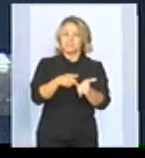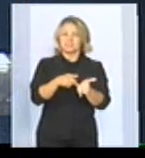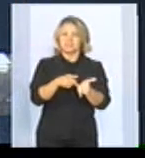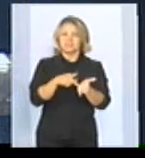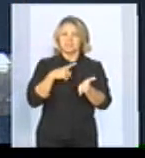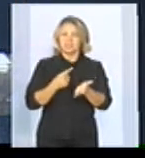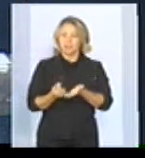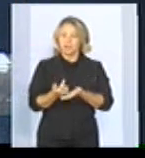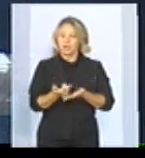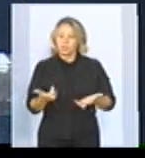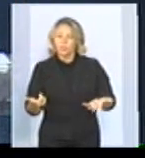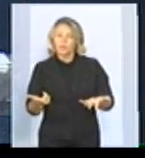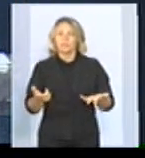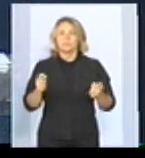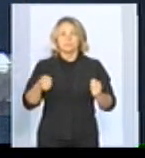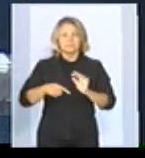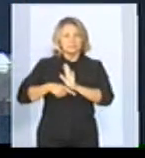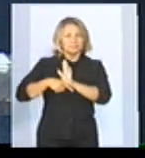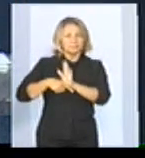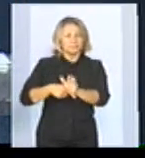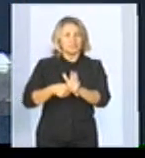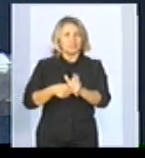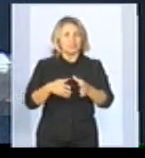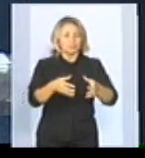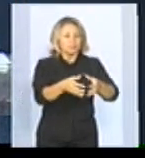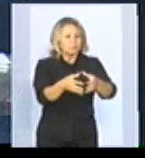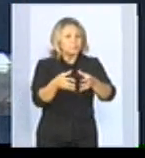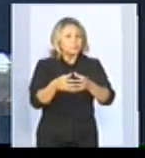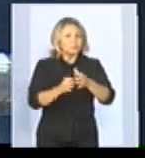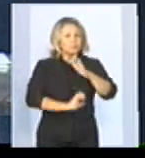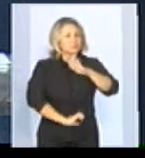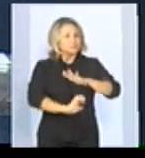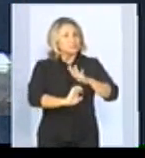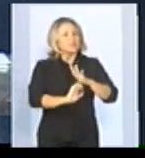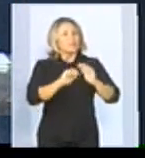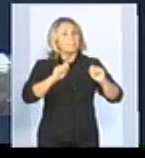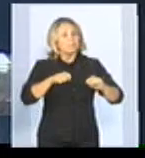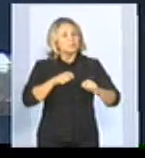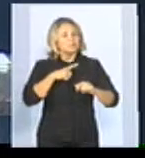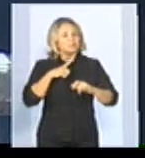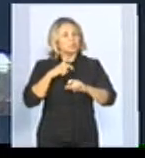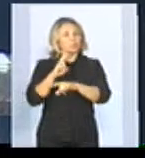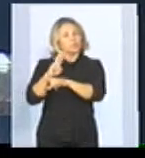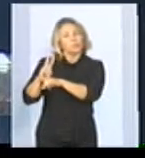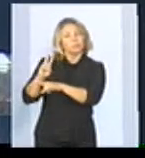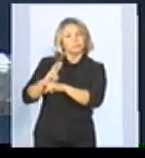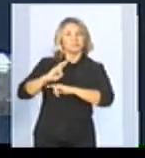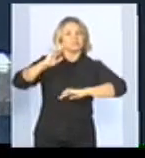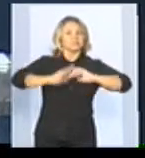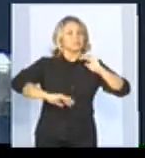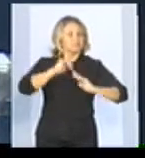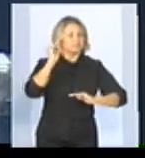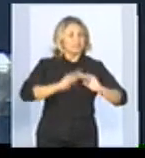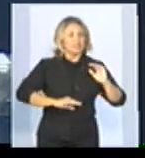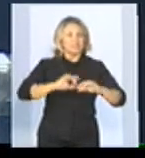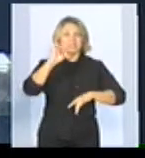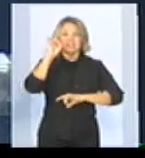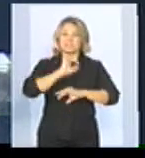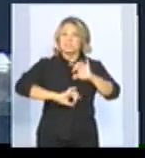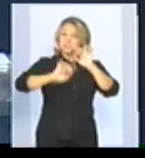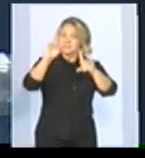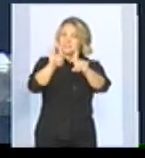fundos setora de fomento né ele viabilize a produção de conteúdo de qualidade especialmente